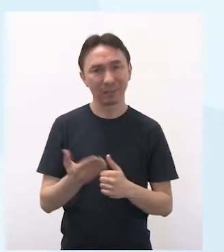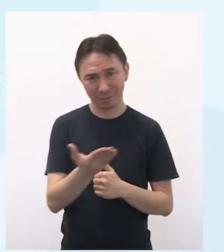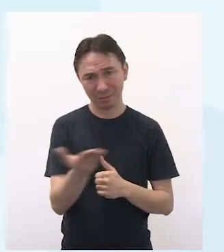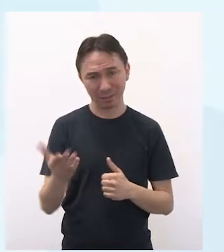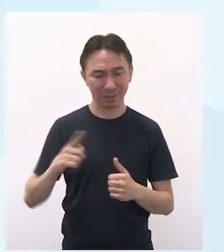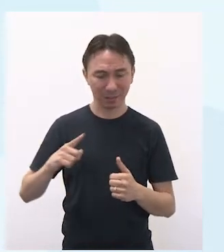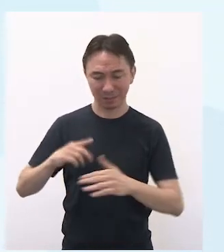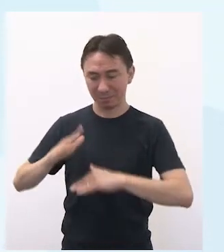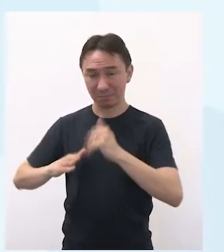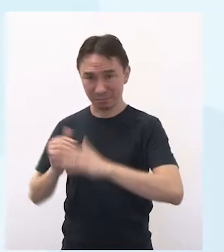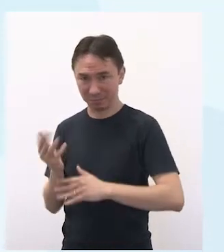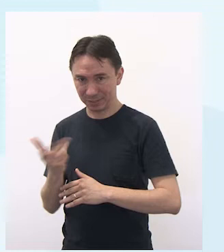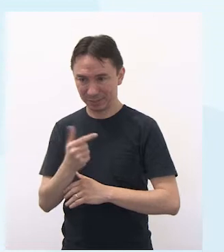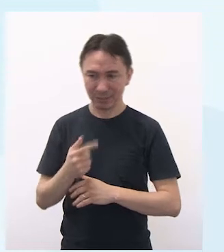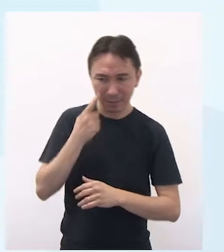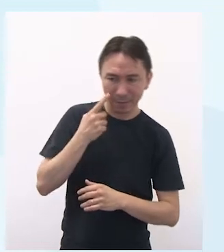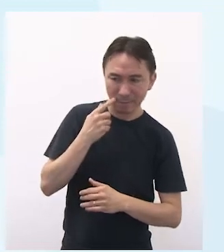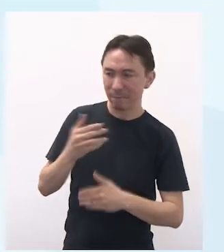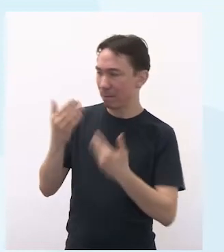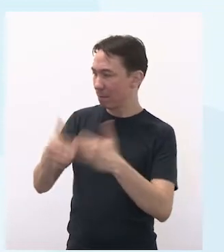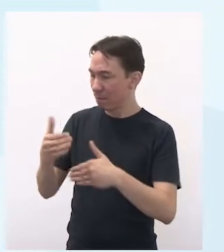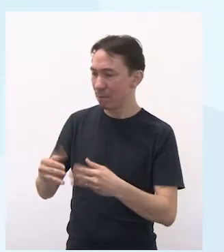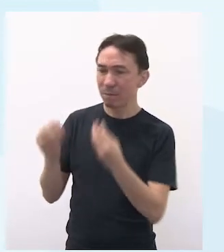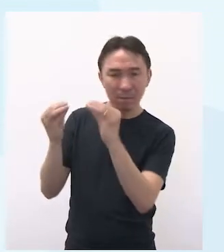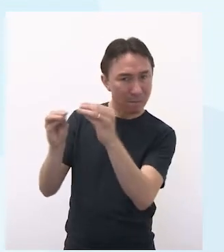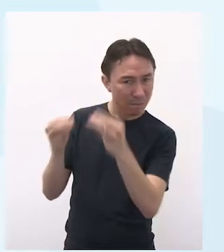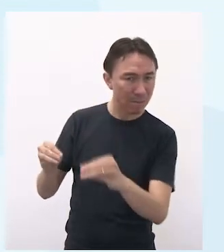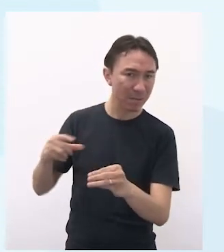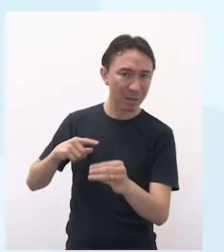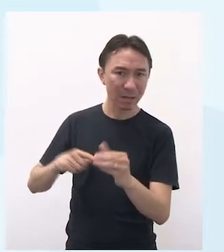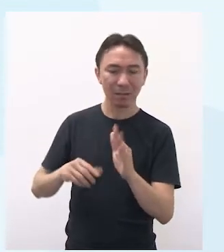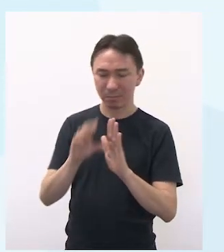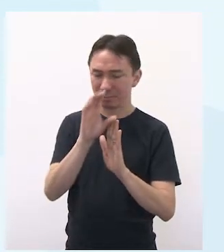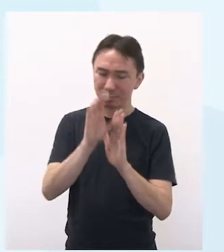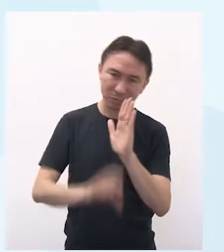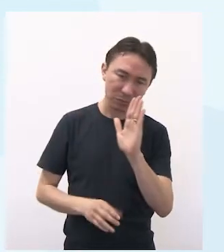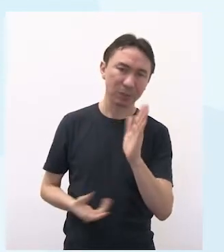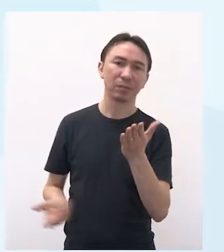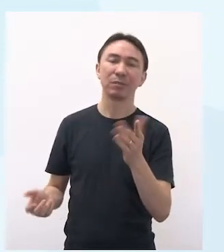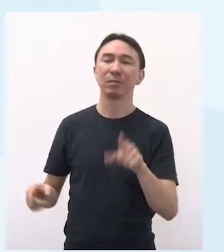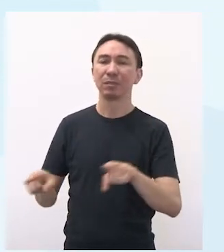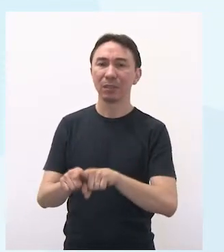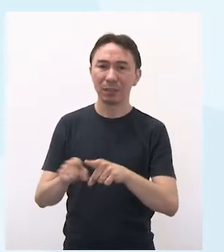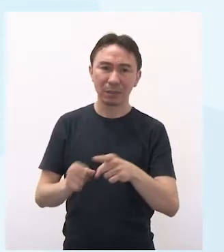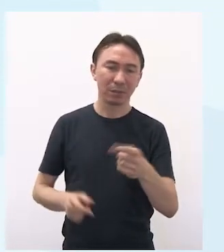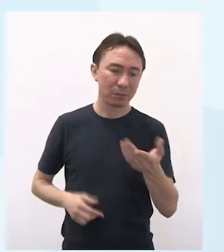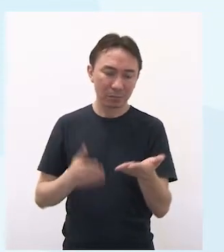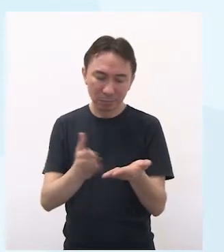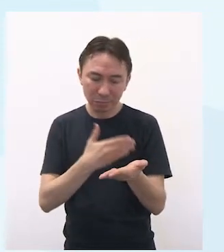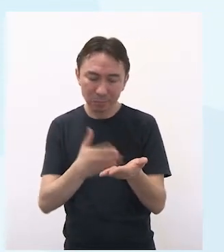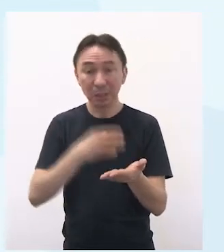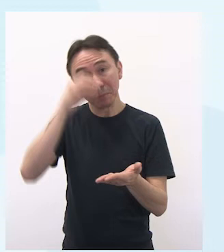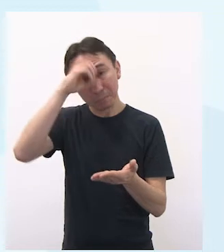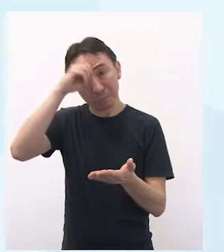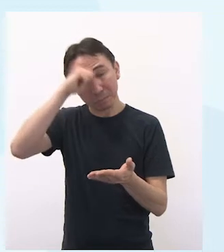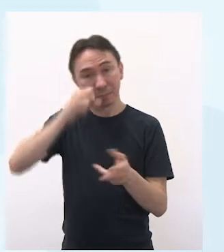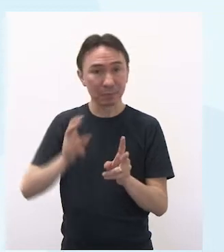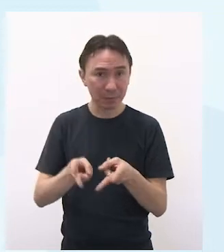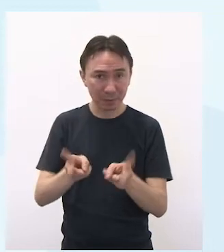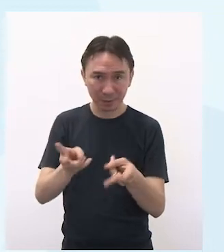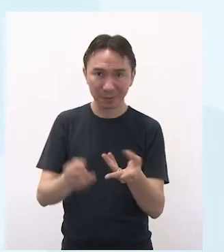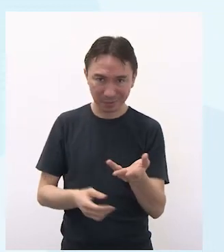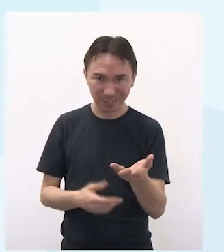estão trabalhando no currículo, no material do Aprender Sempre, no material do currículo, que ela vai se